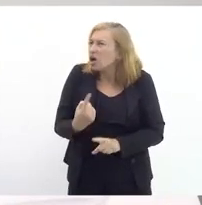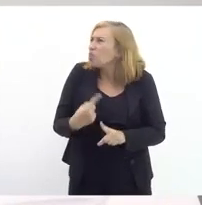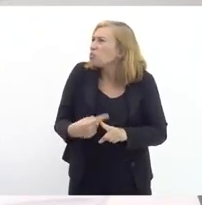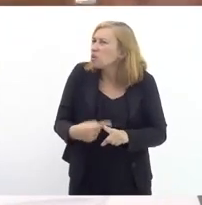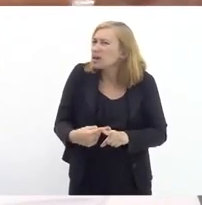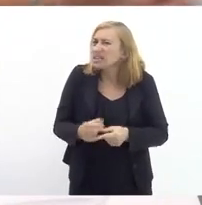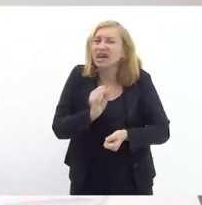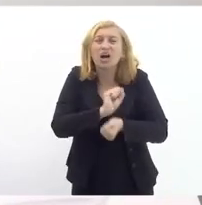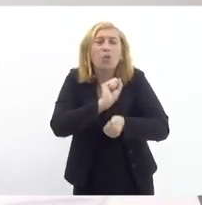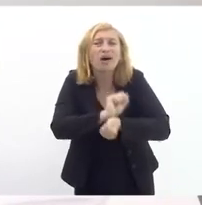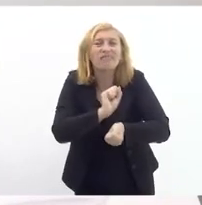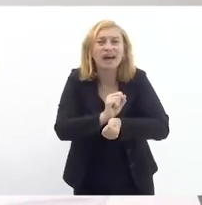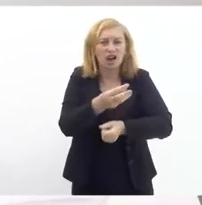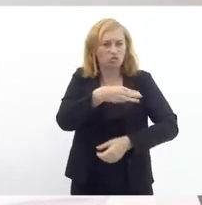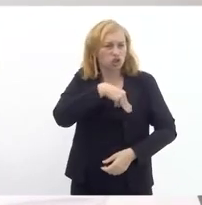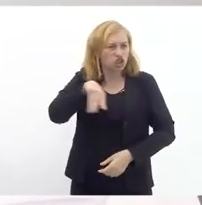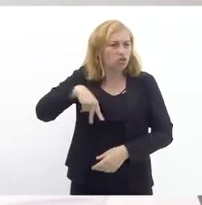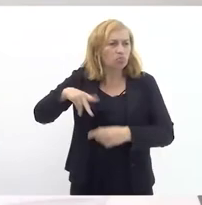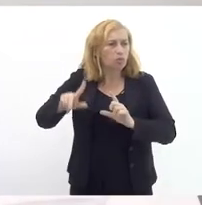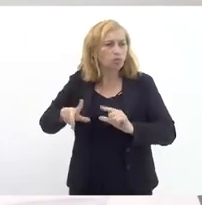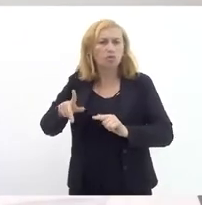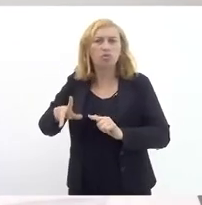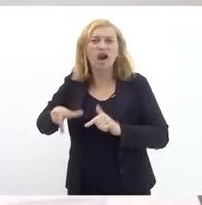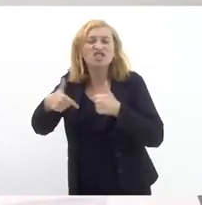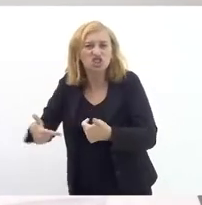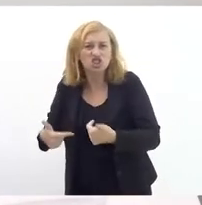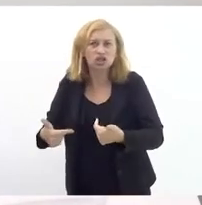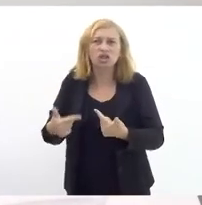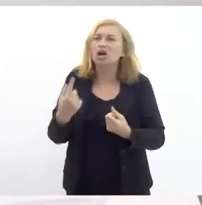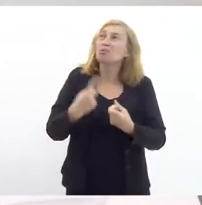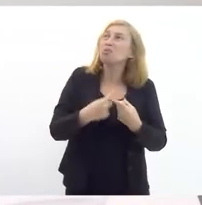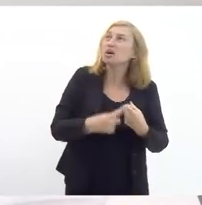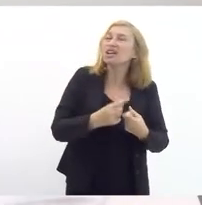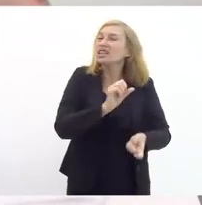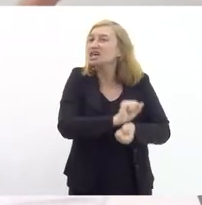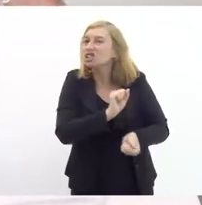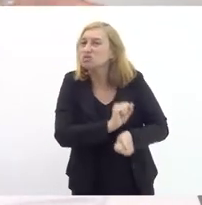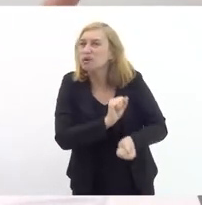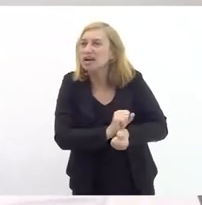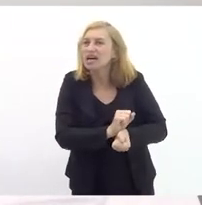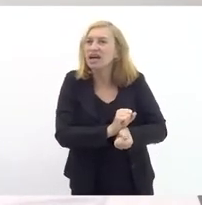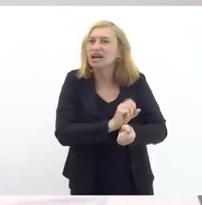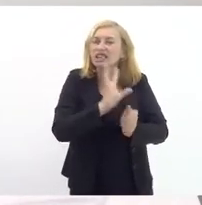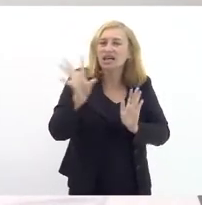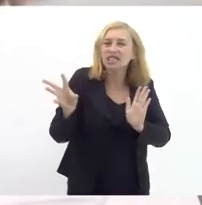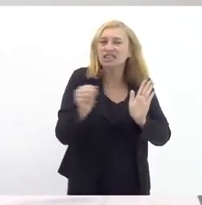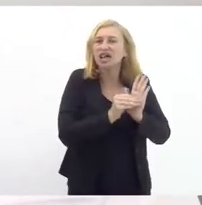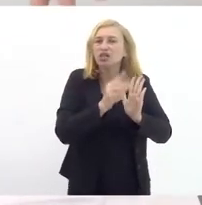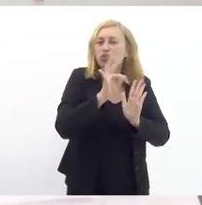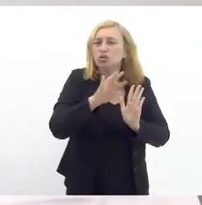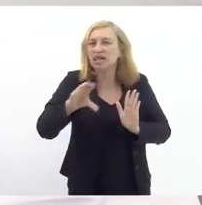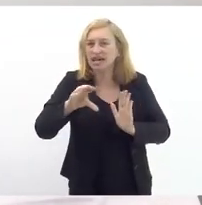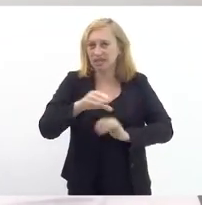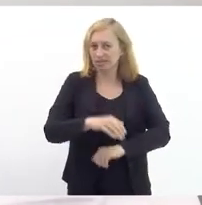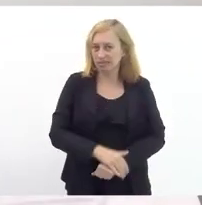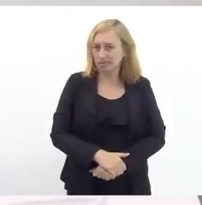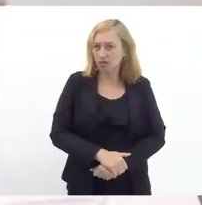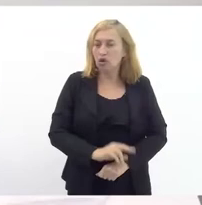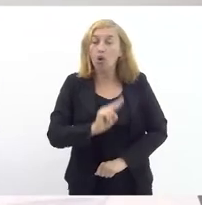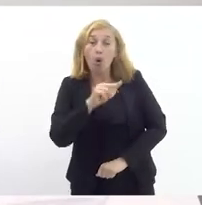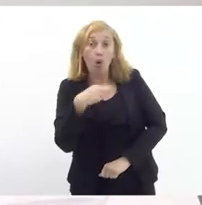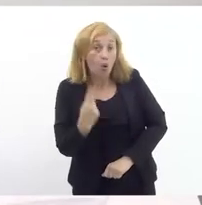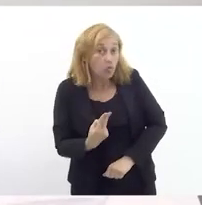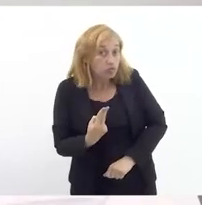que esperar o Ministério Público? Por que que tem que esperar constar num TAC? Ou